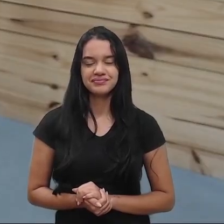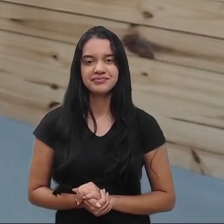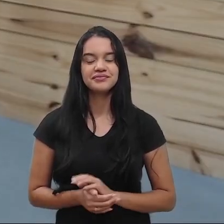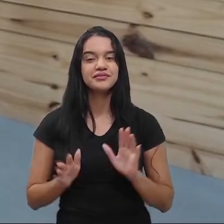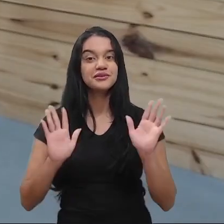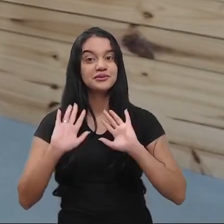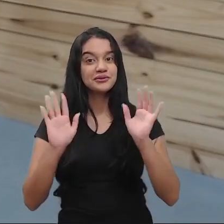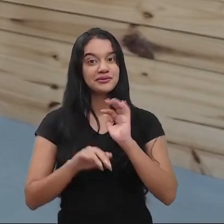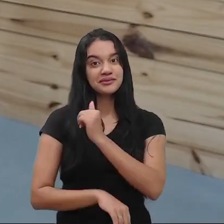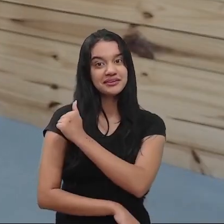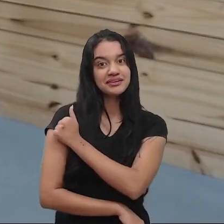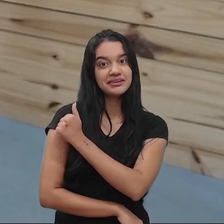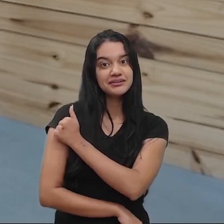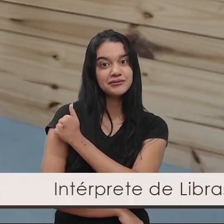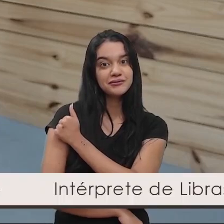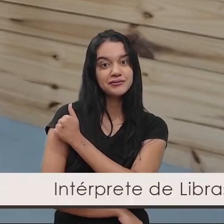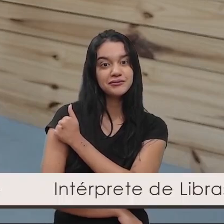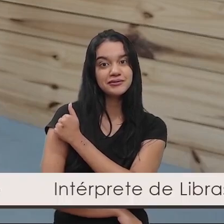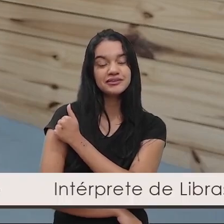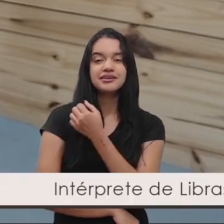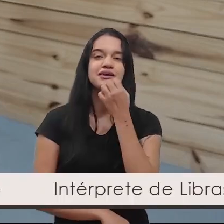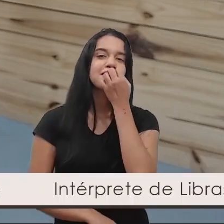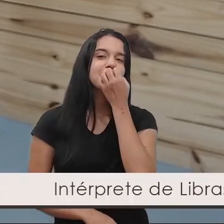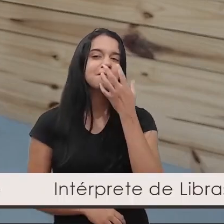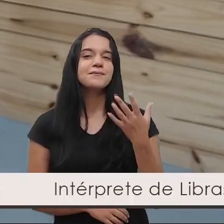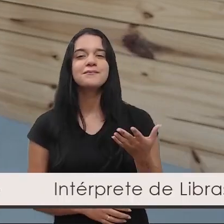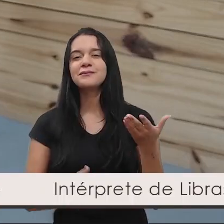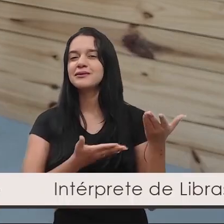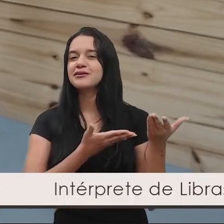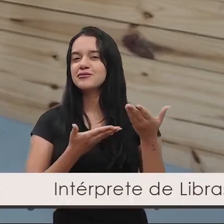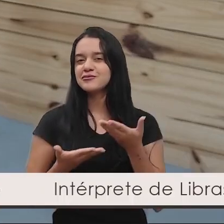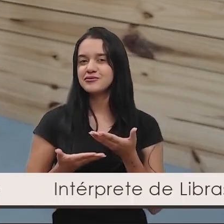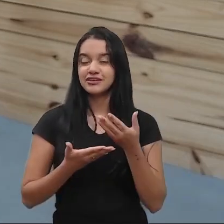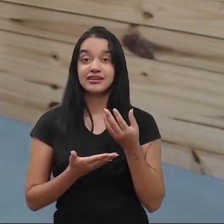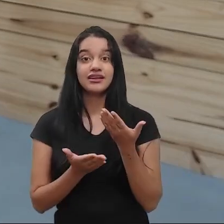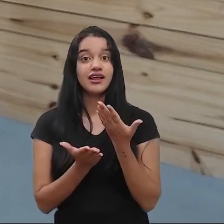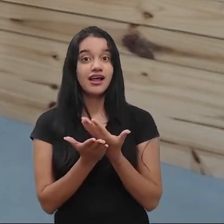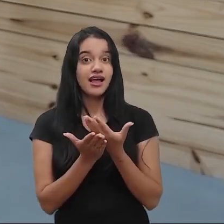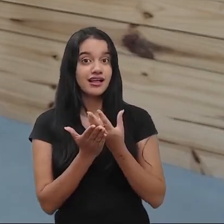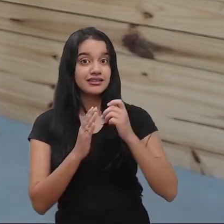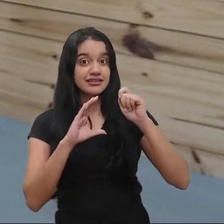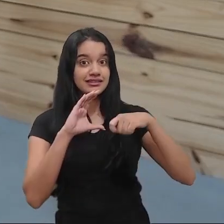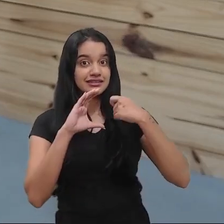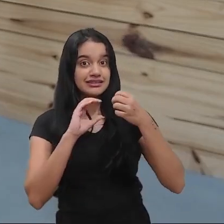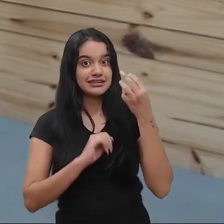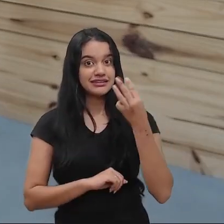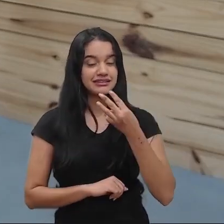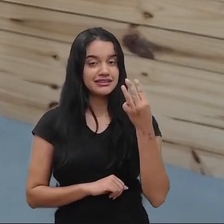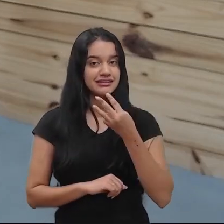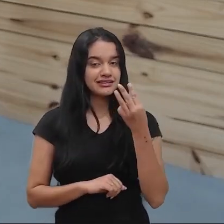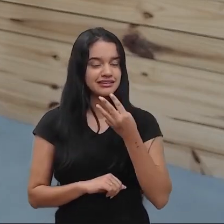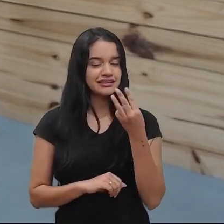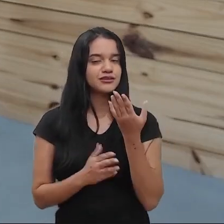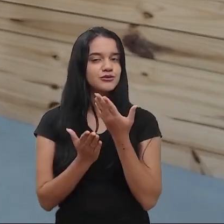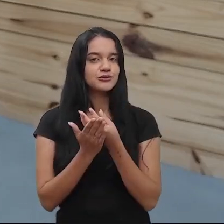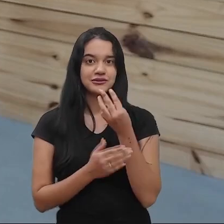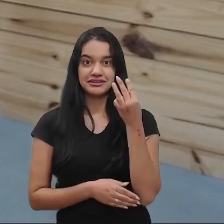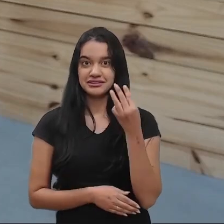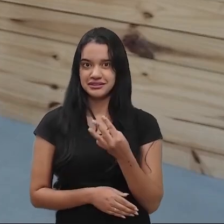Olá, alunos! Sejam bem-vindos à terceira videoaula da unidade 3,